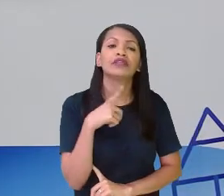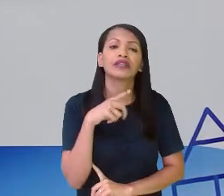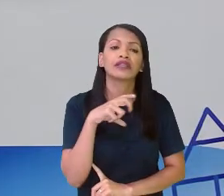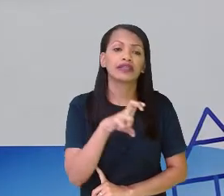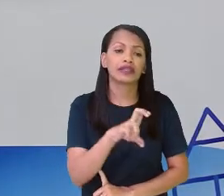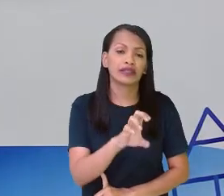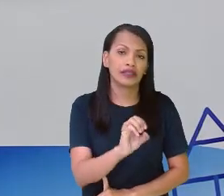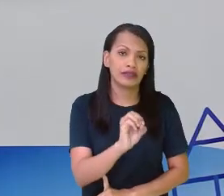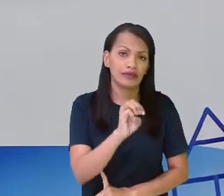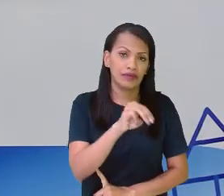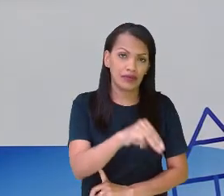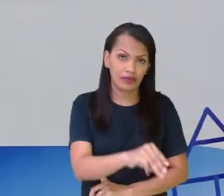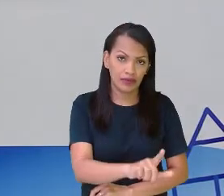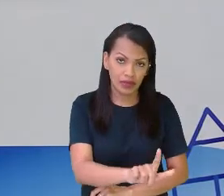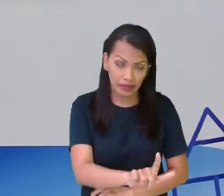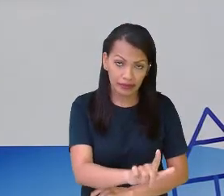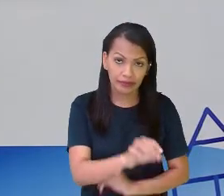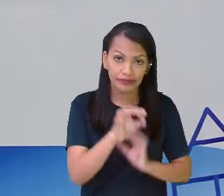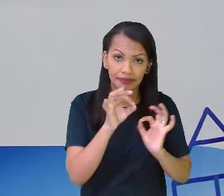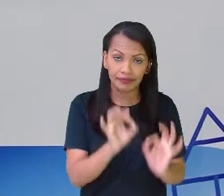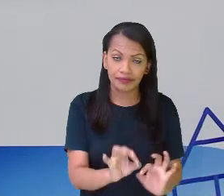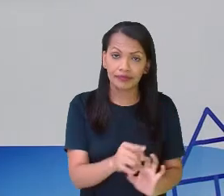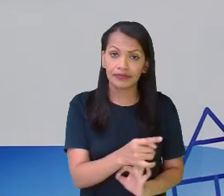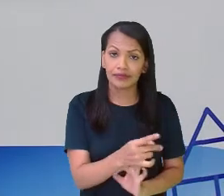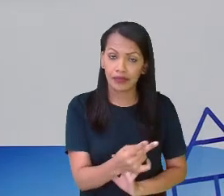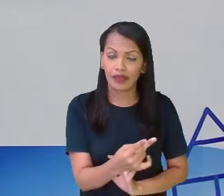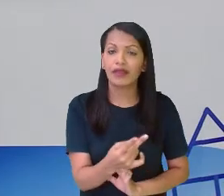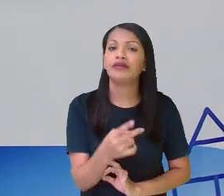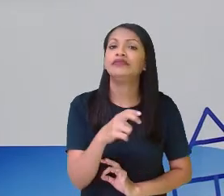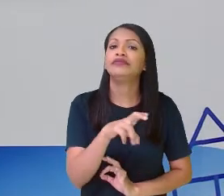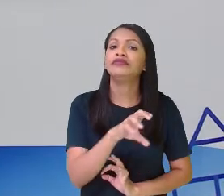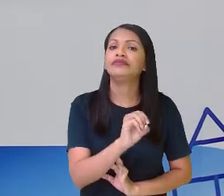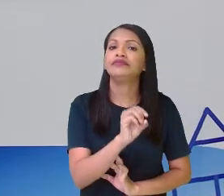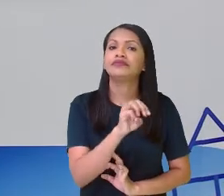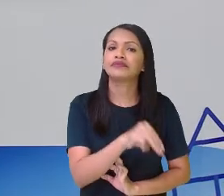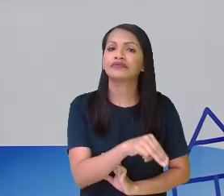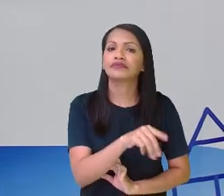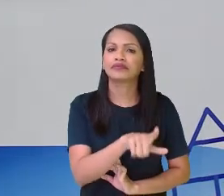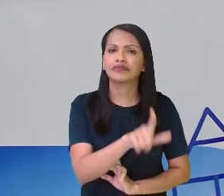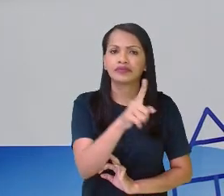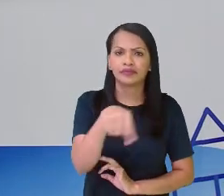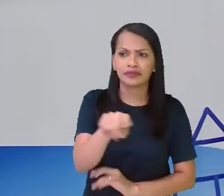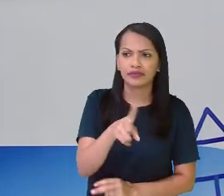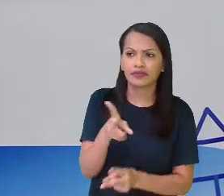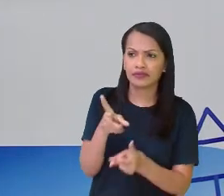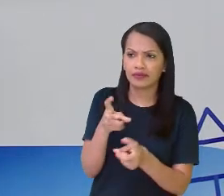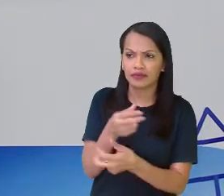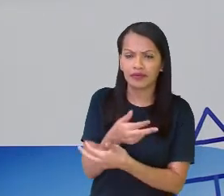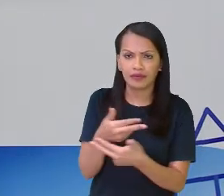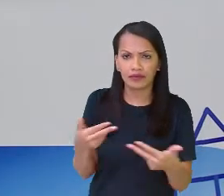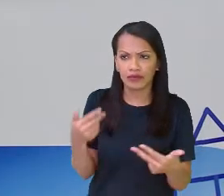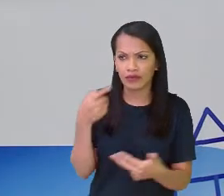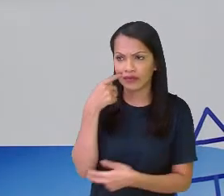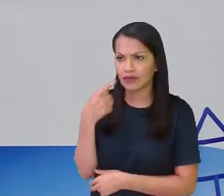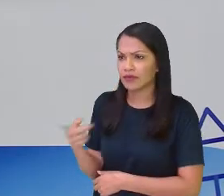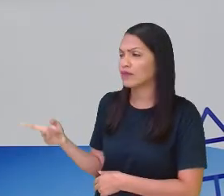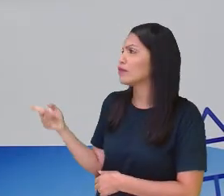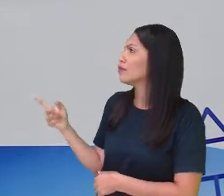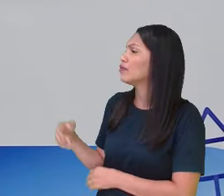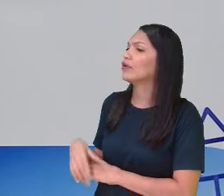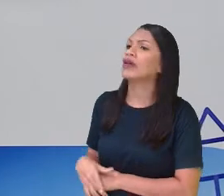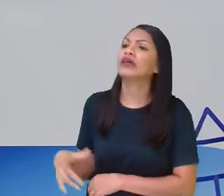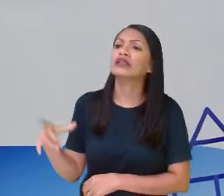500 ml, 500 mililitros. Mas eu quero que você perceba uma coisa. Elas